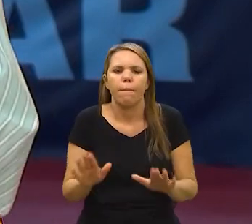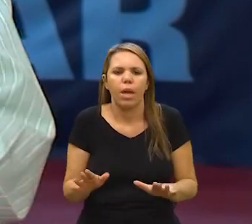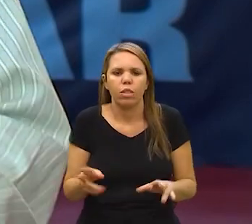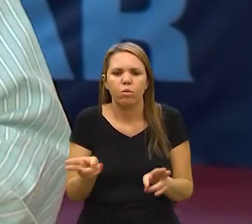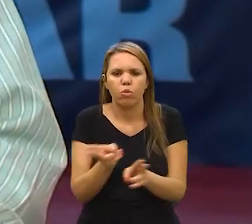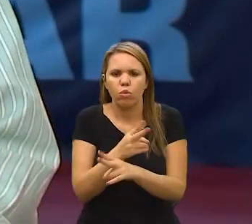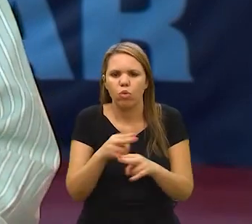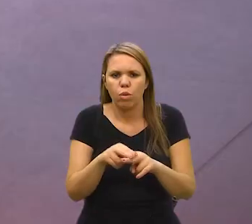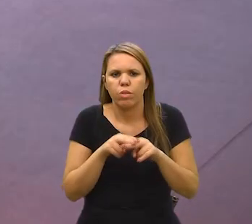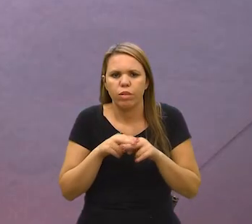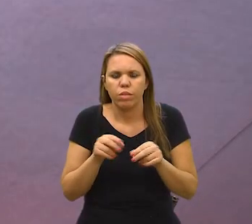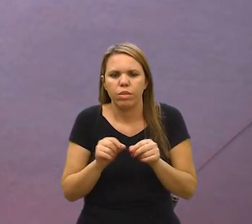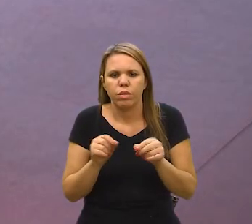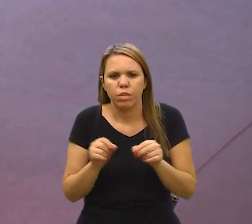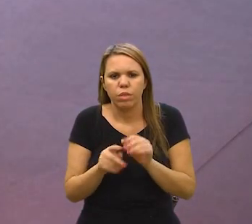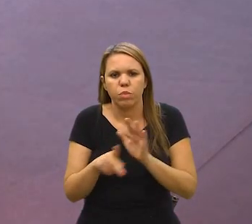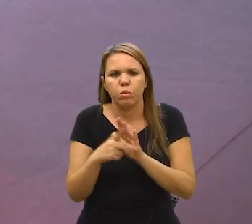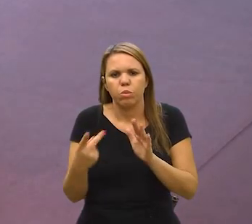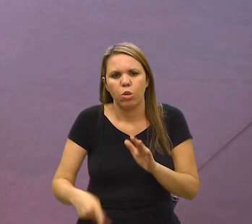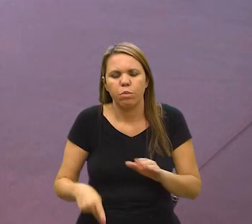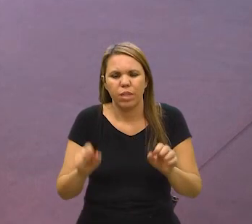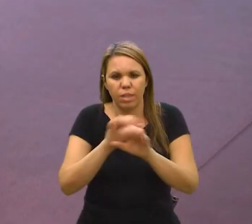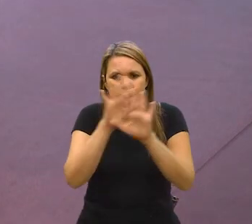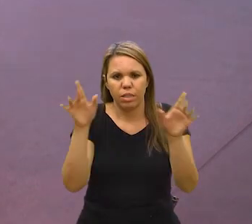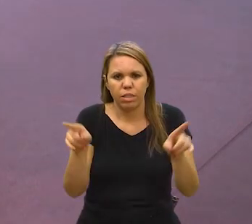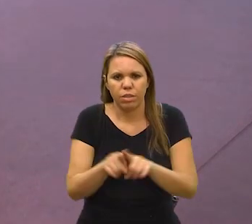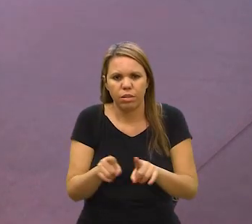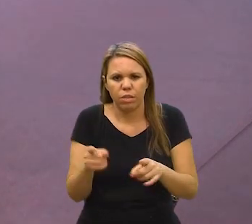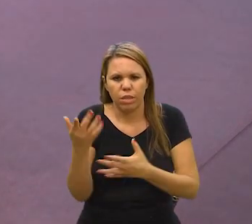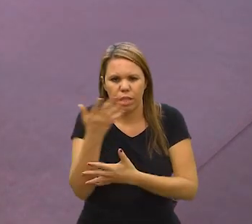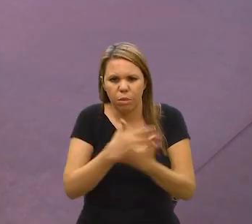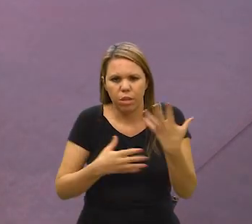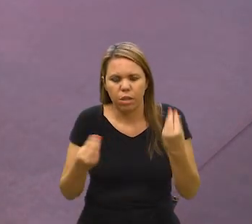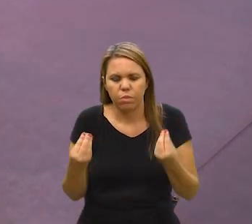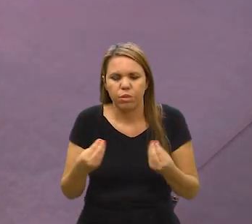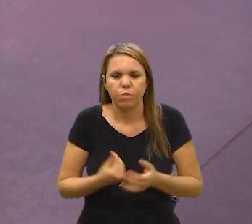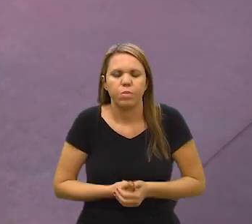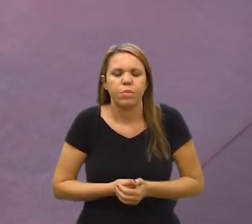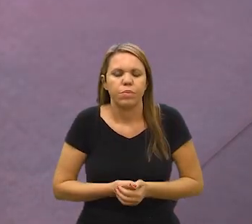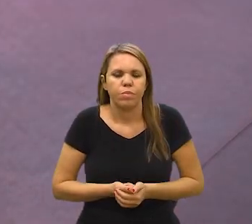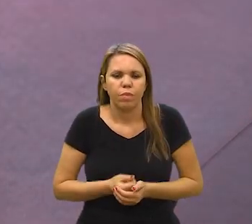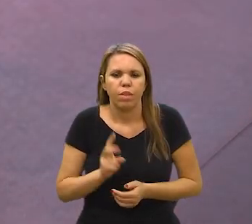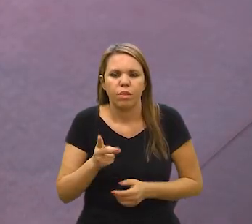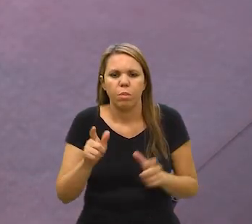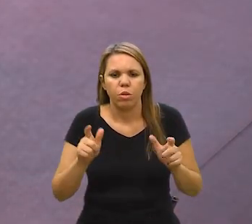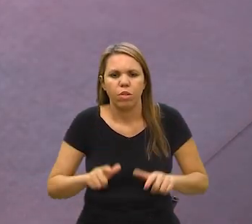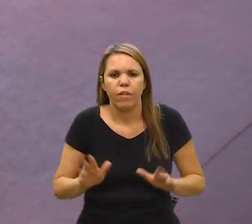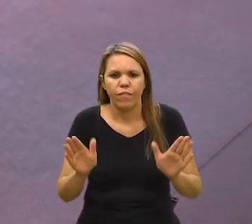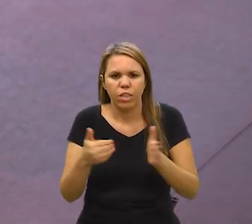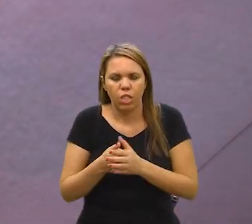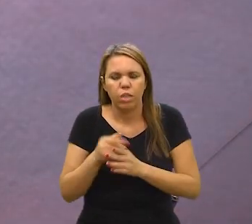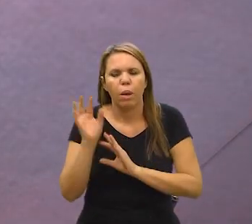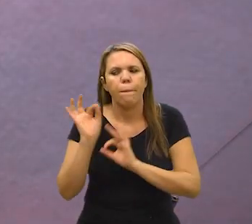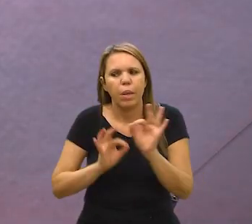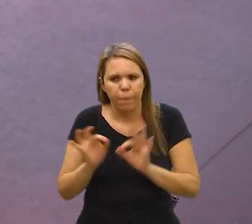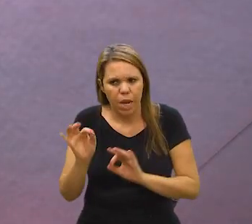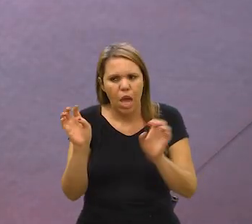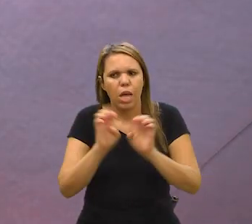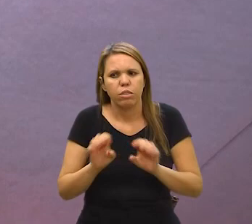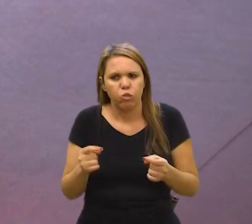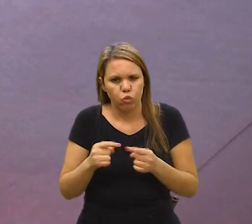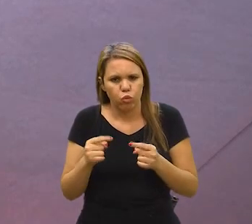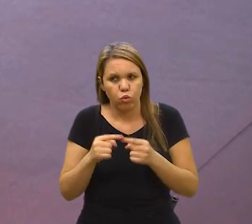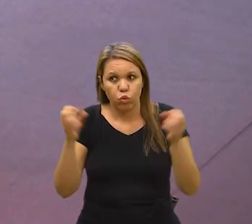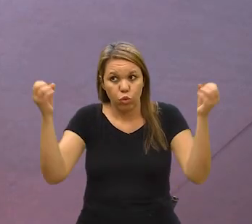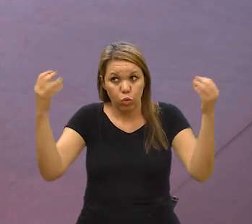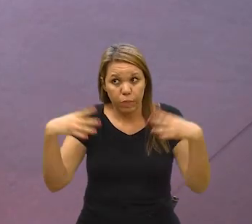aberto por causa do vento. Tanto do vento quanto da própria claridade, né? A claridade atrapalha muito. Então é sempre lugar fechado, tem que ser um lugar preparado,